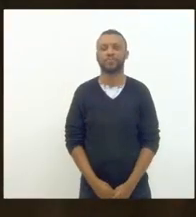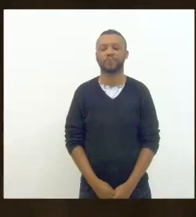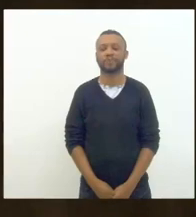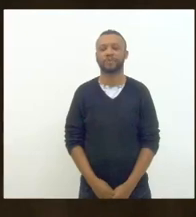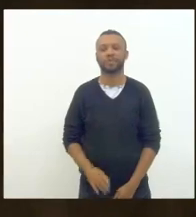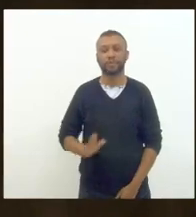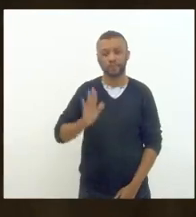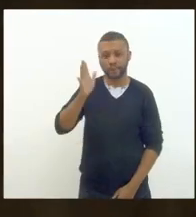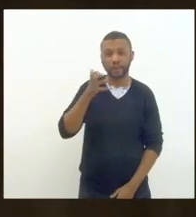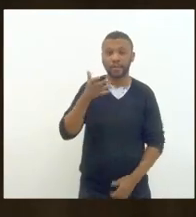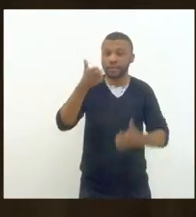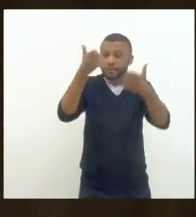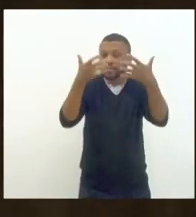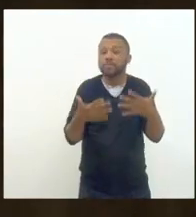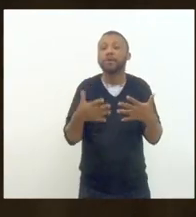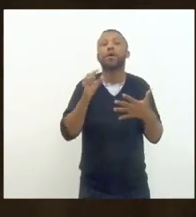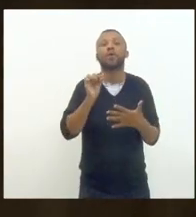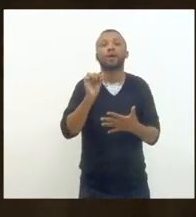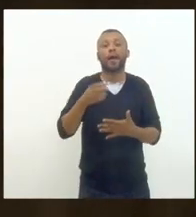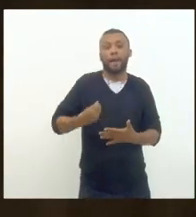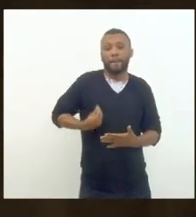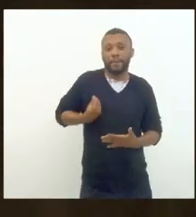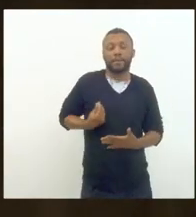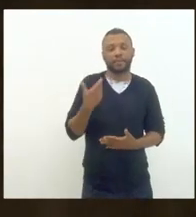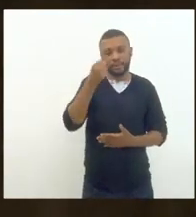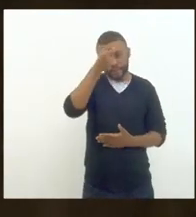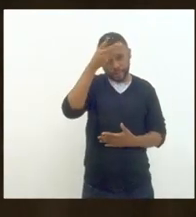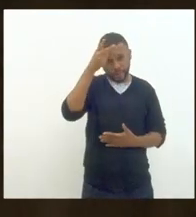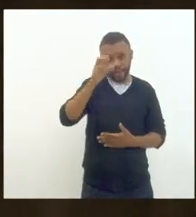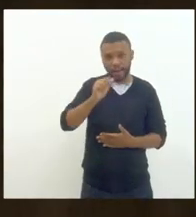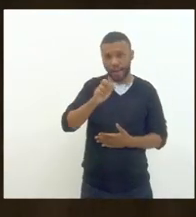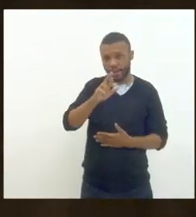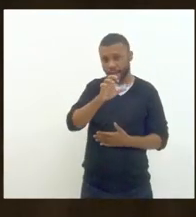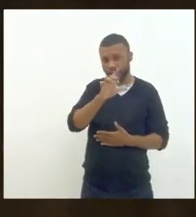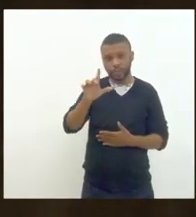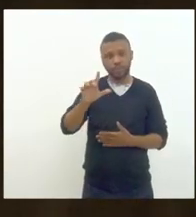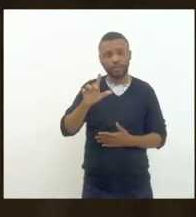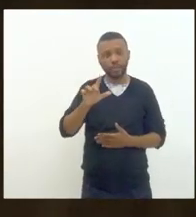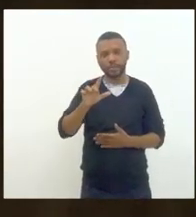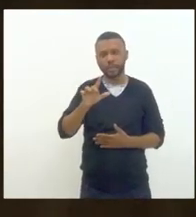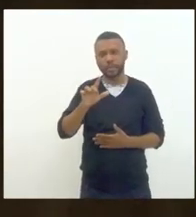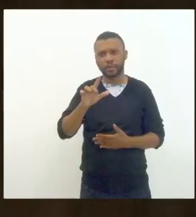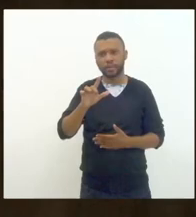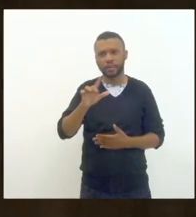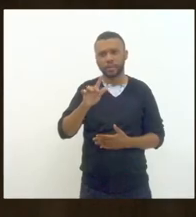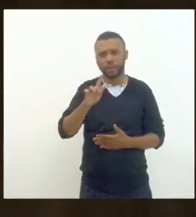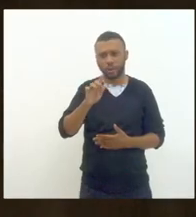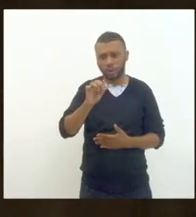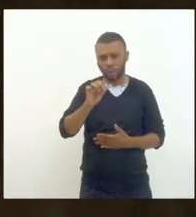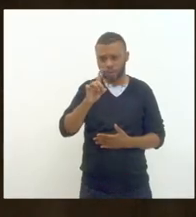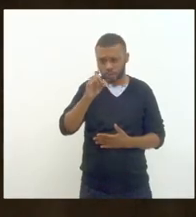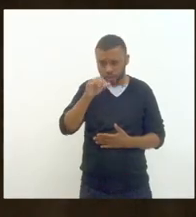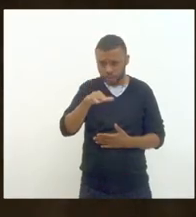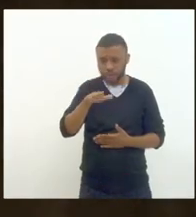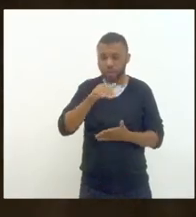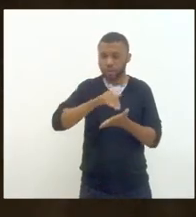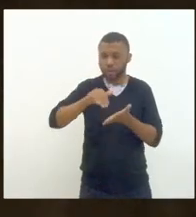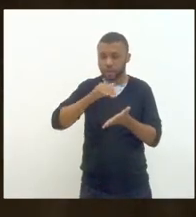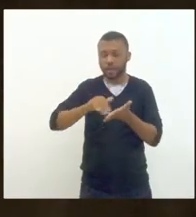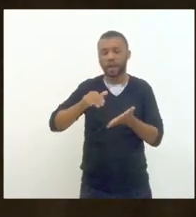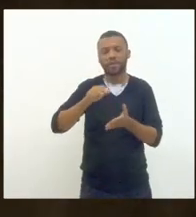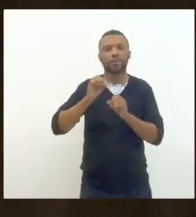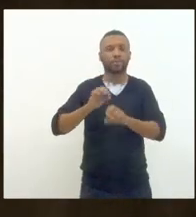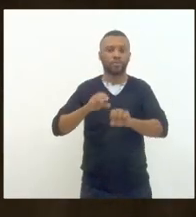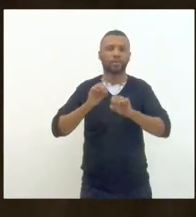só queria destacar aqui a presença do prefeito Areal, Gutinho Bernardes, do secretário de Educação,